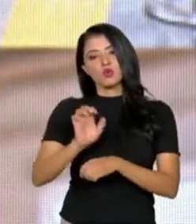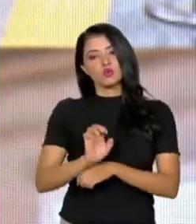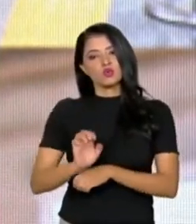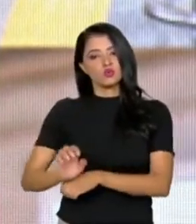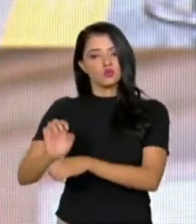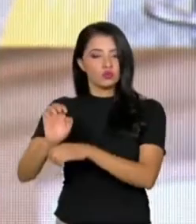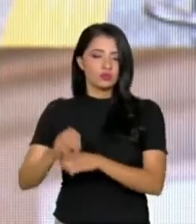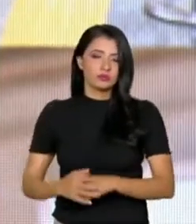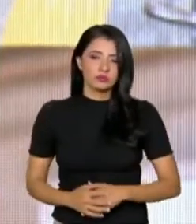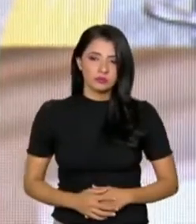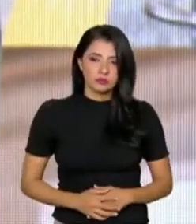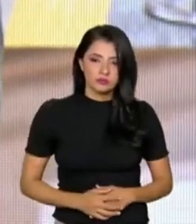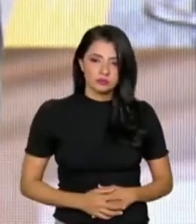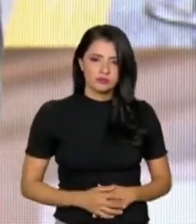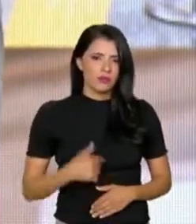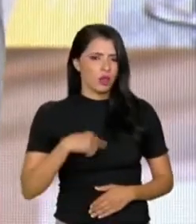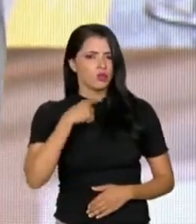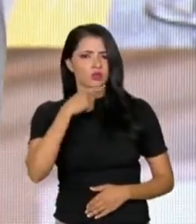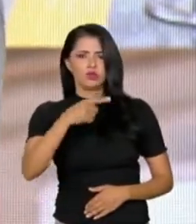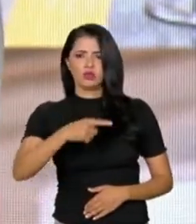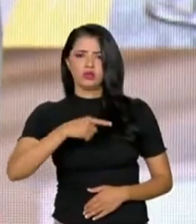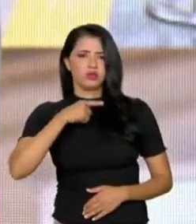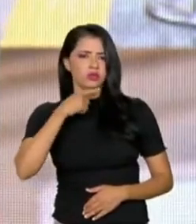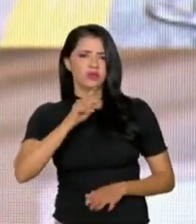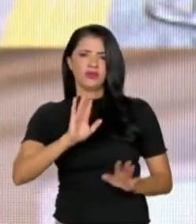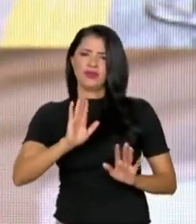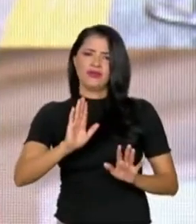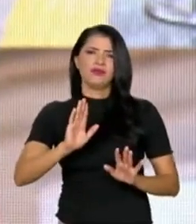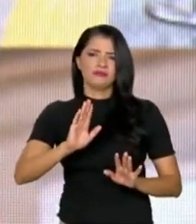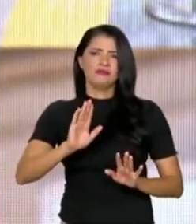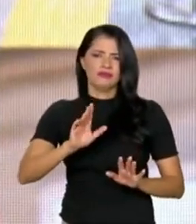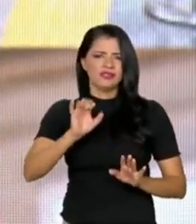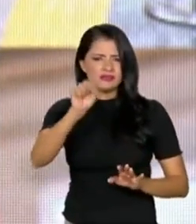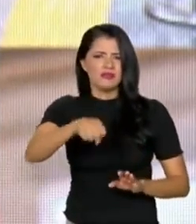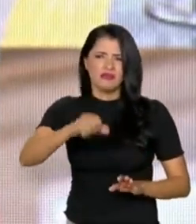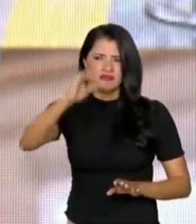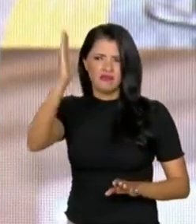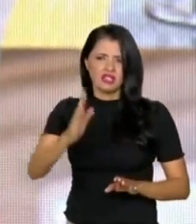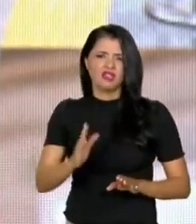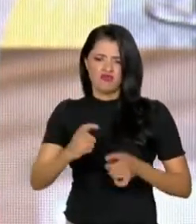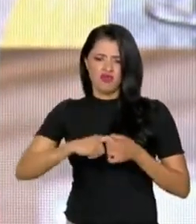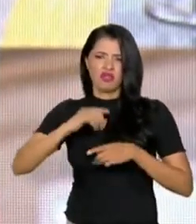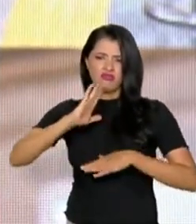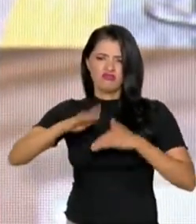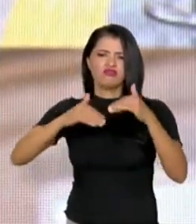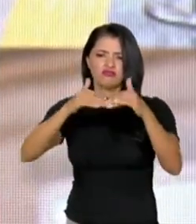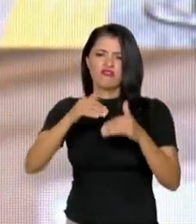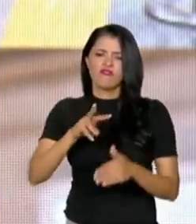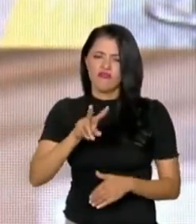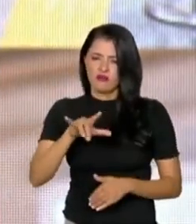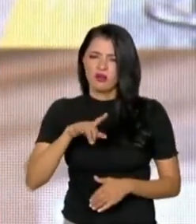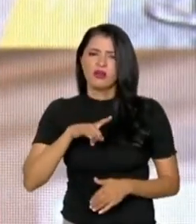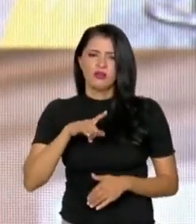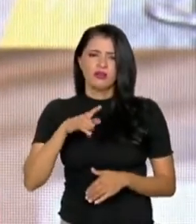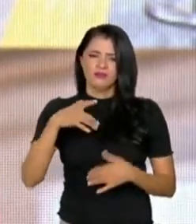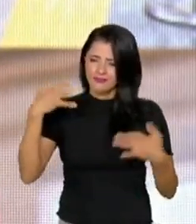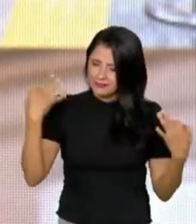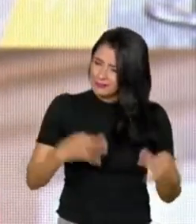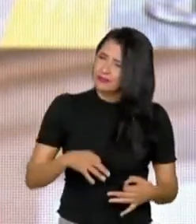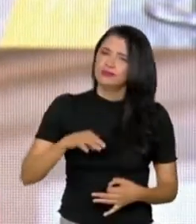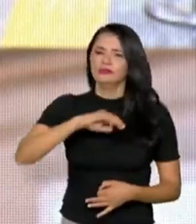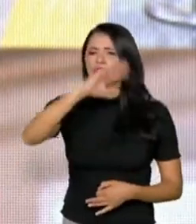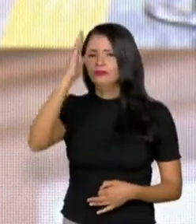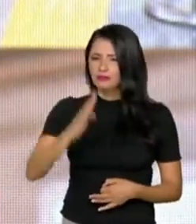estados. Não tenho dúvida que o Brasil vai voltar a crescer, não tenho dúvida que o Brasil vai